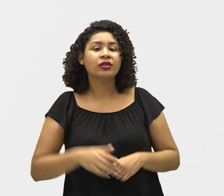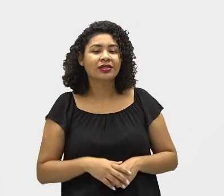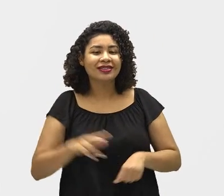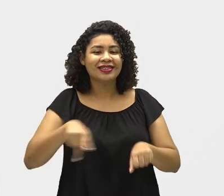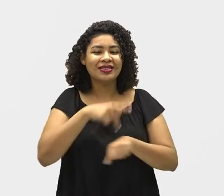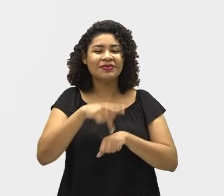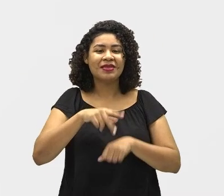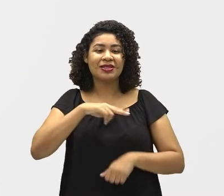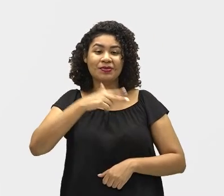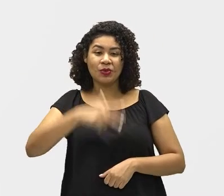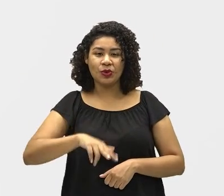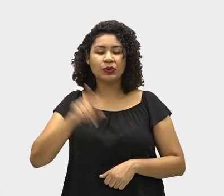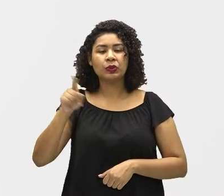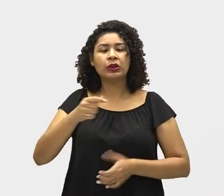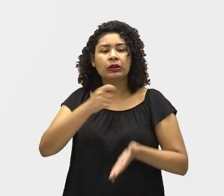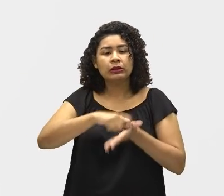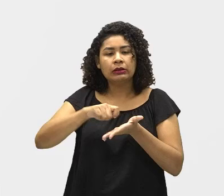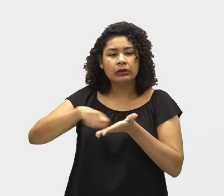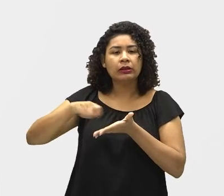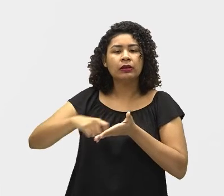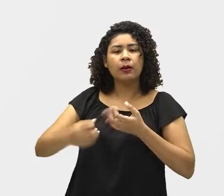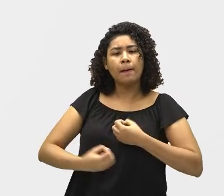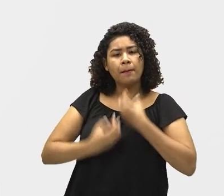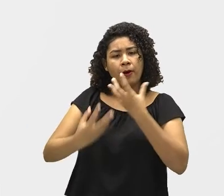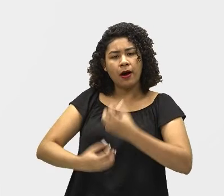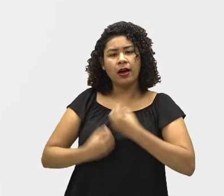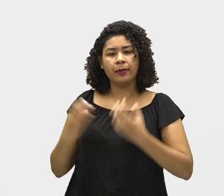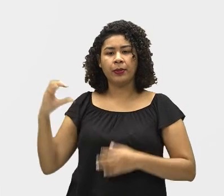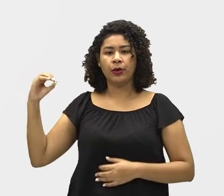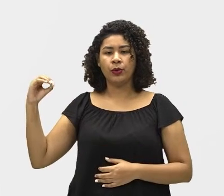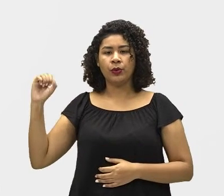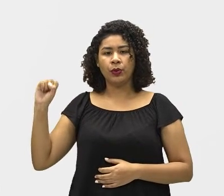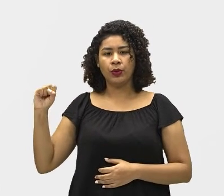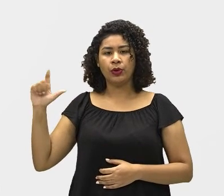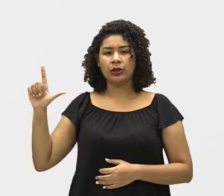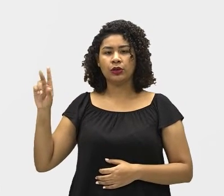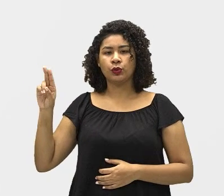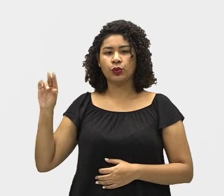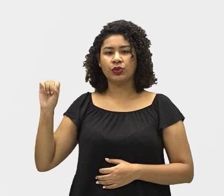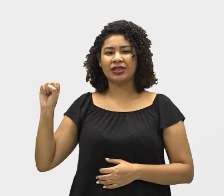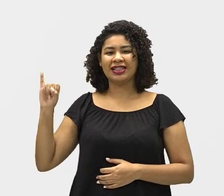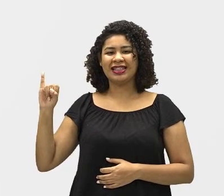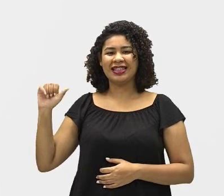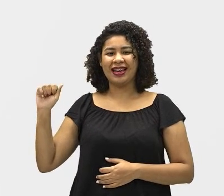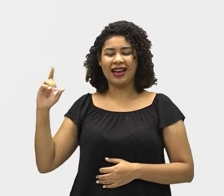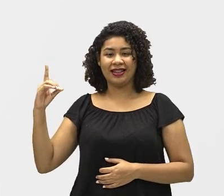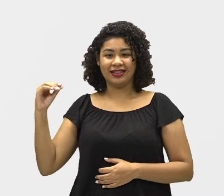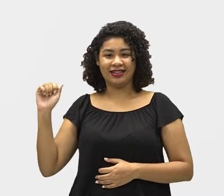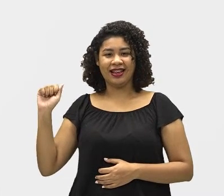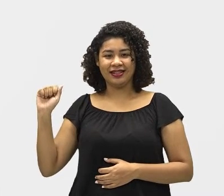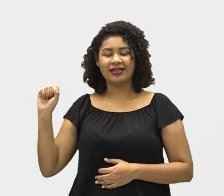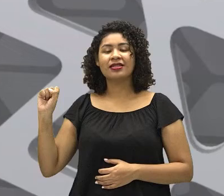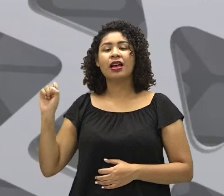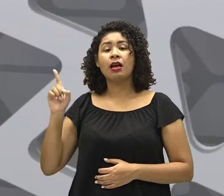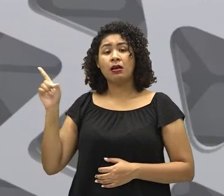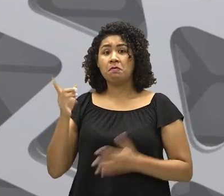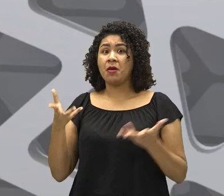grande poema épico Os Lusíadas, que é um poema grandioso, tanto nessa questão de produção, como também no tamanho,